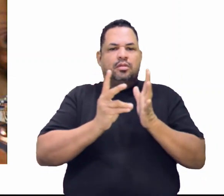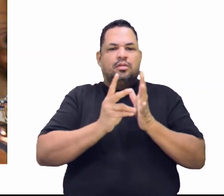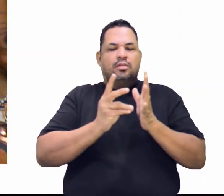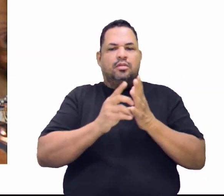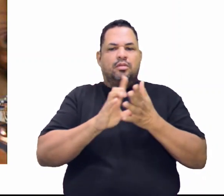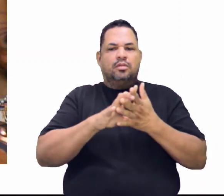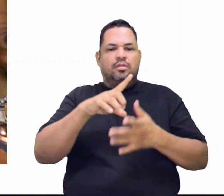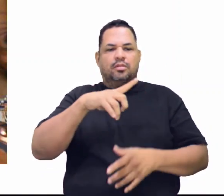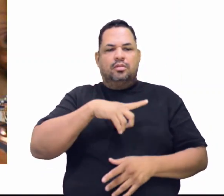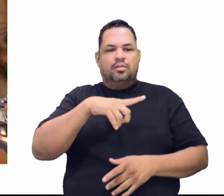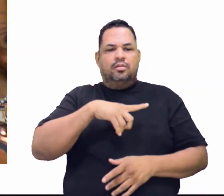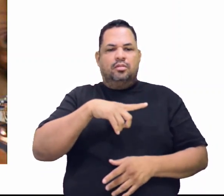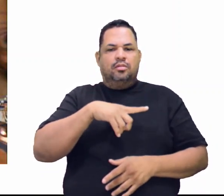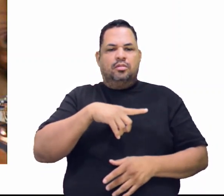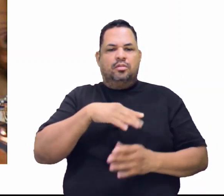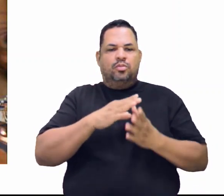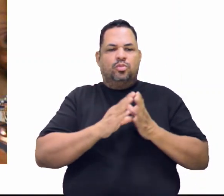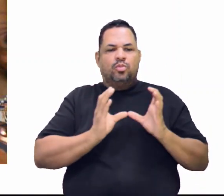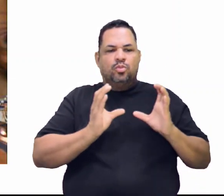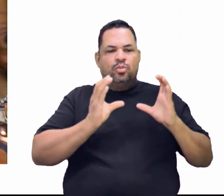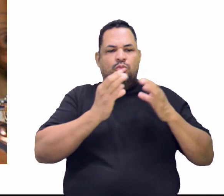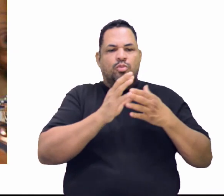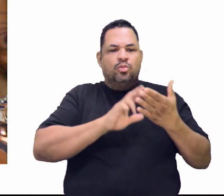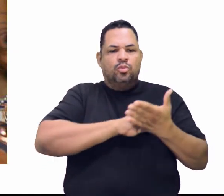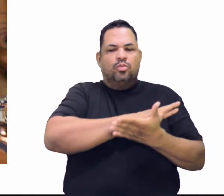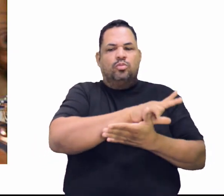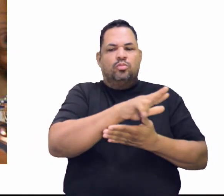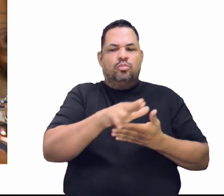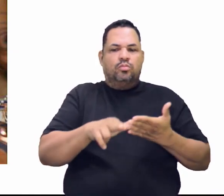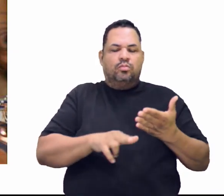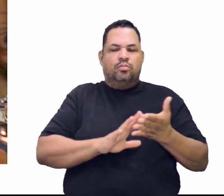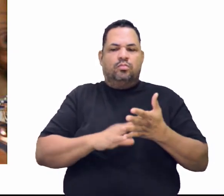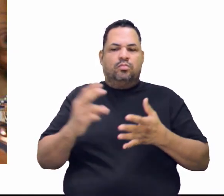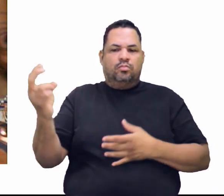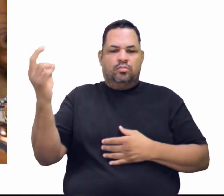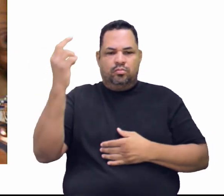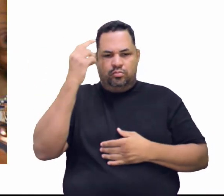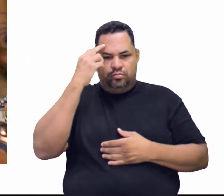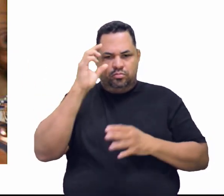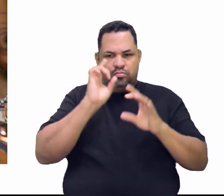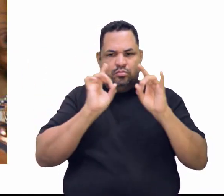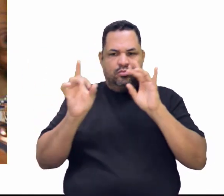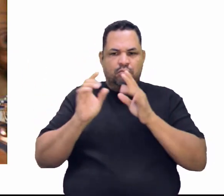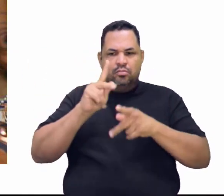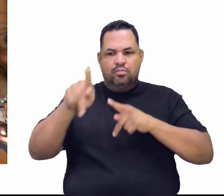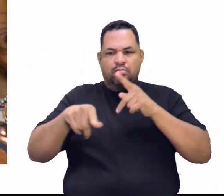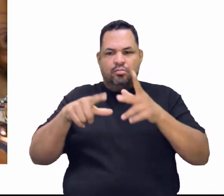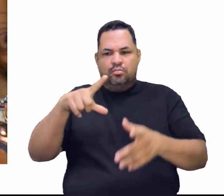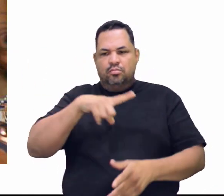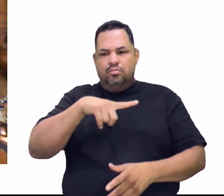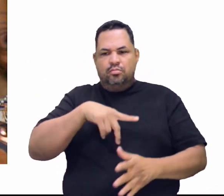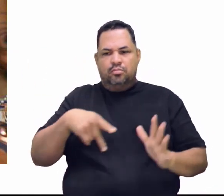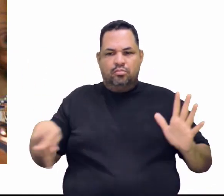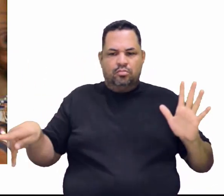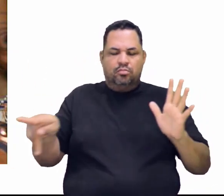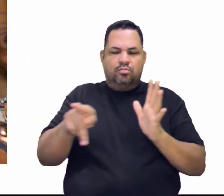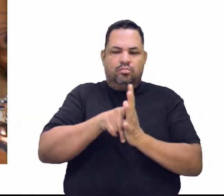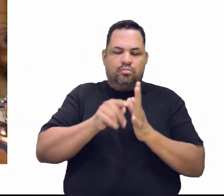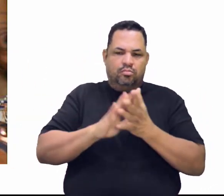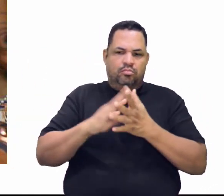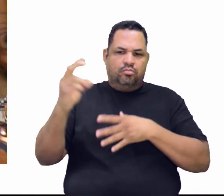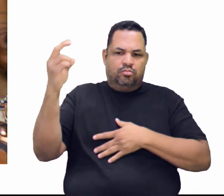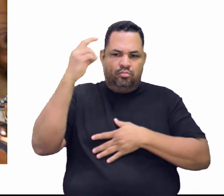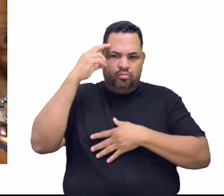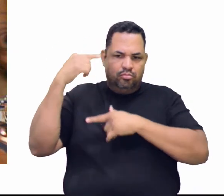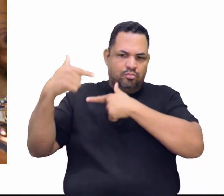constituem em conjuntos diversificados de suas culturas. Cada povo tem sua